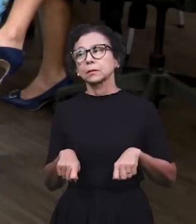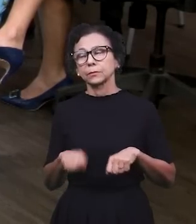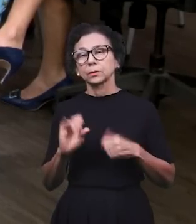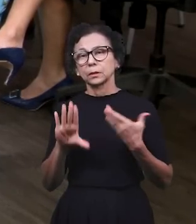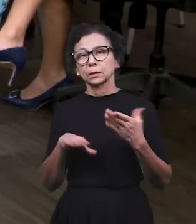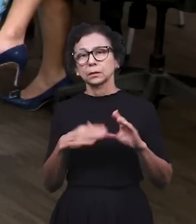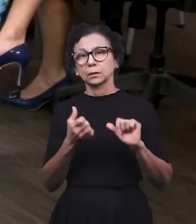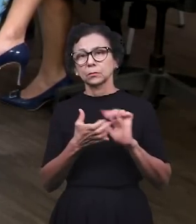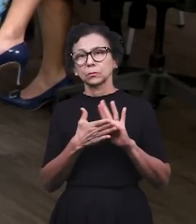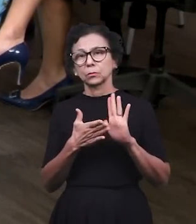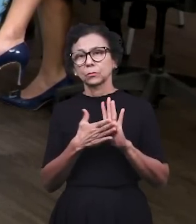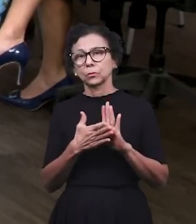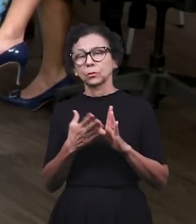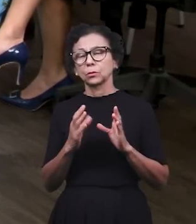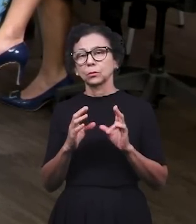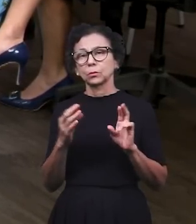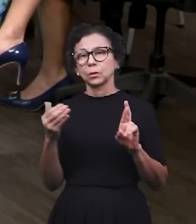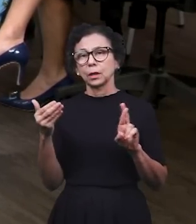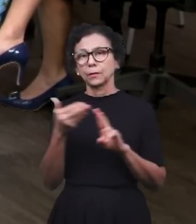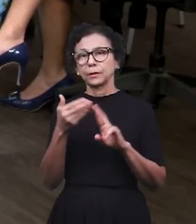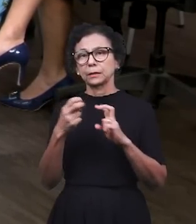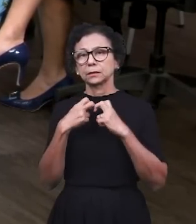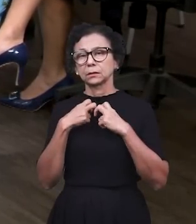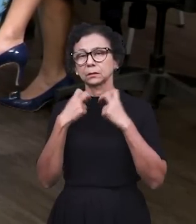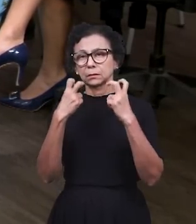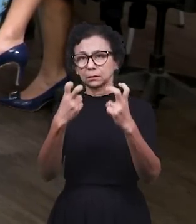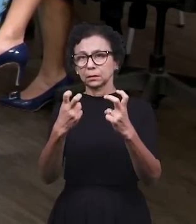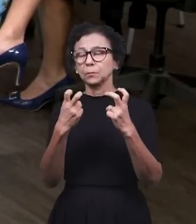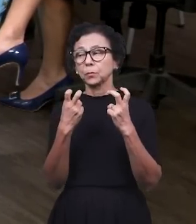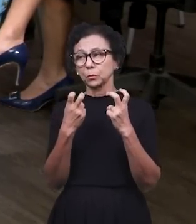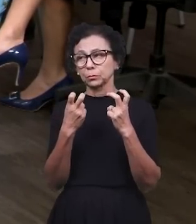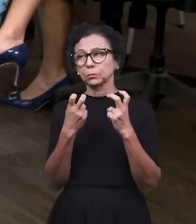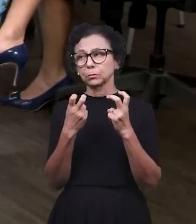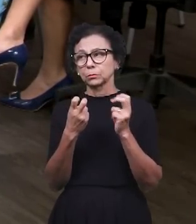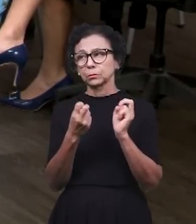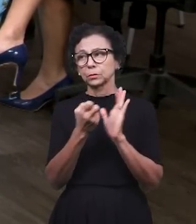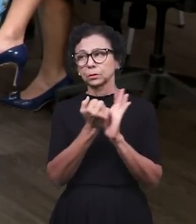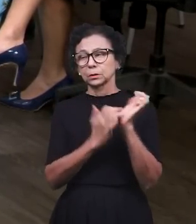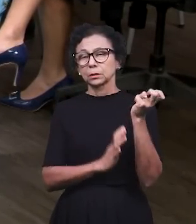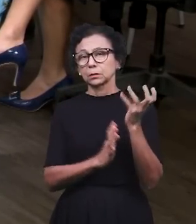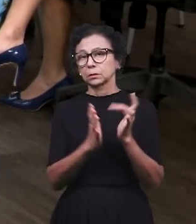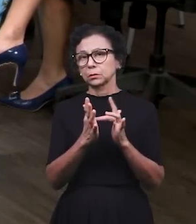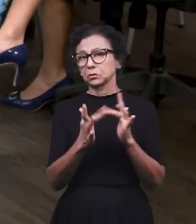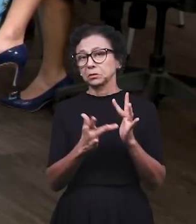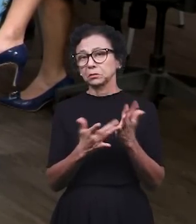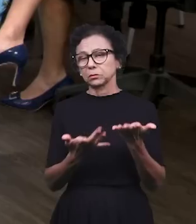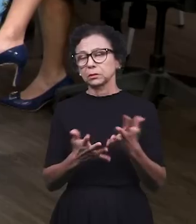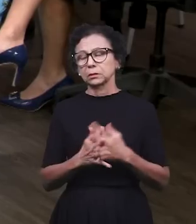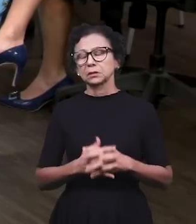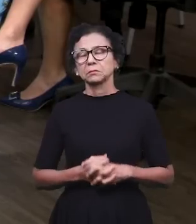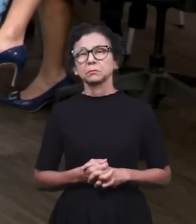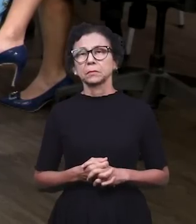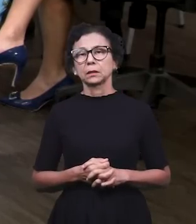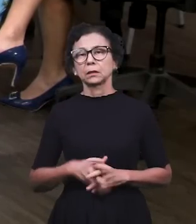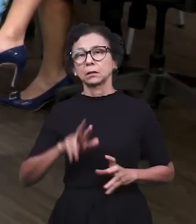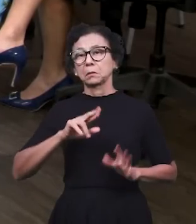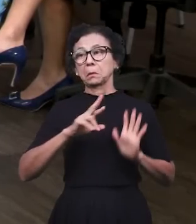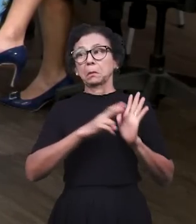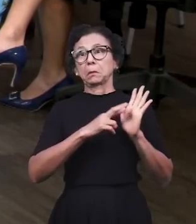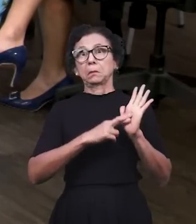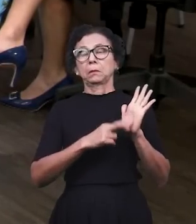uma regra, você pode dar outro louvor, mas é bom, como você tem muitos louvores, é bom que você faça, canta